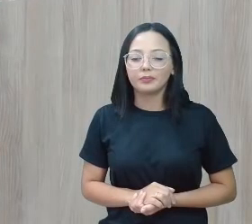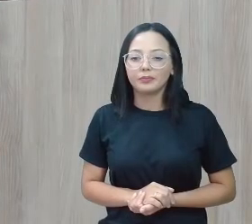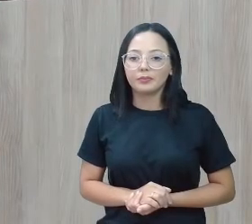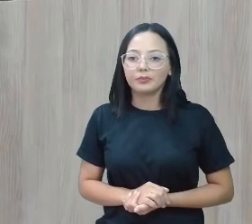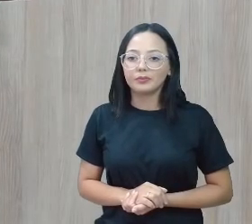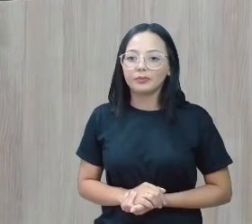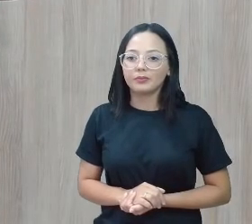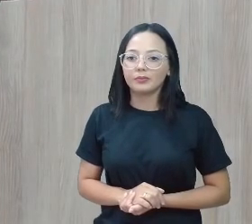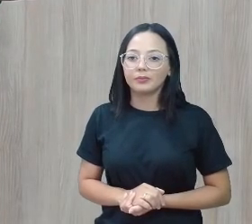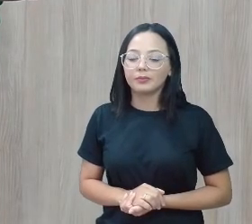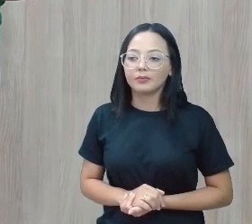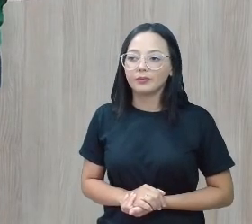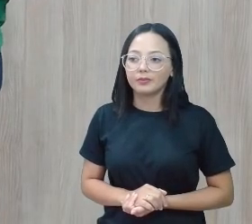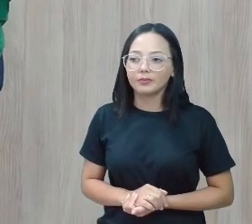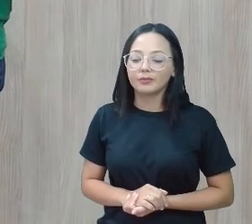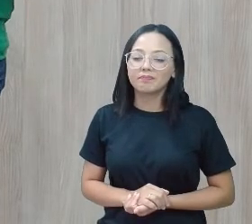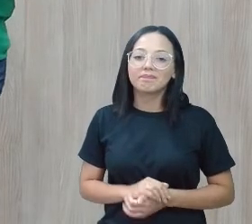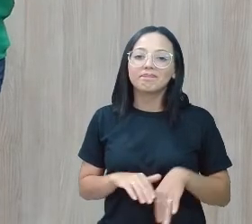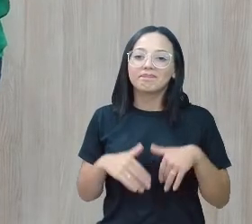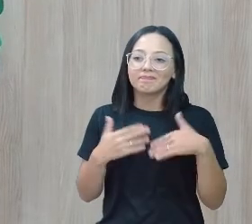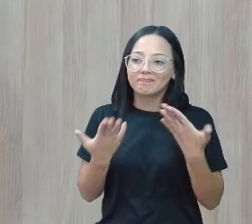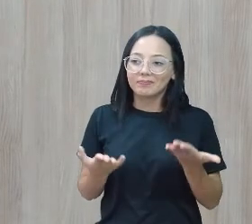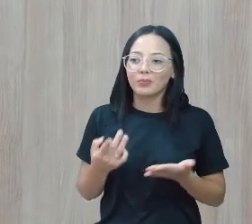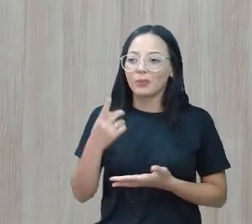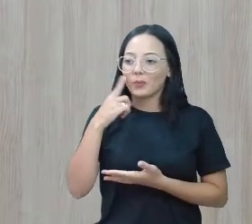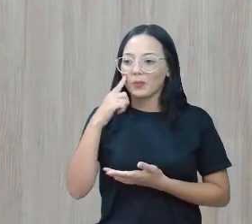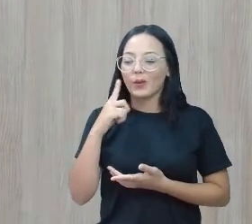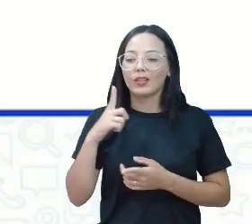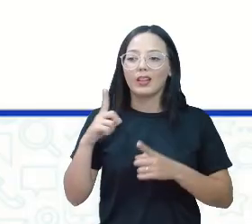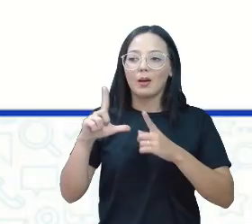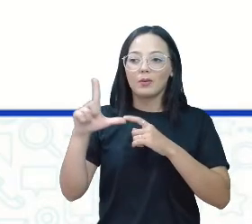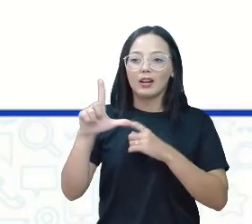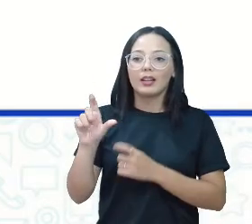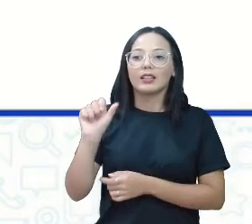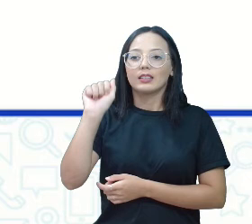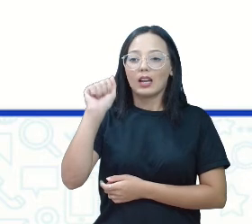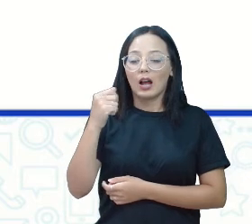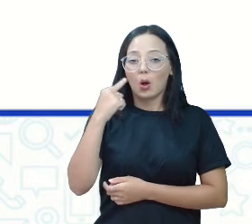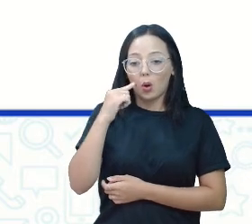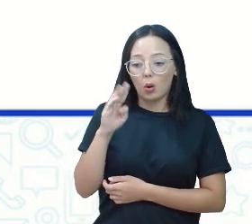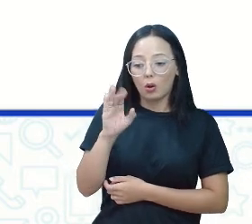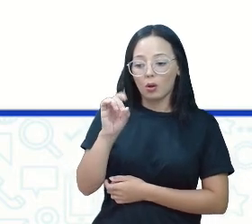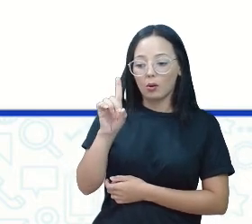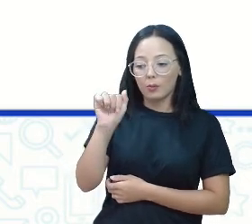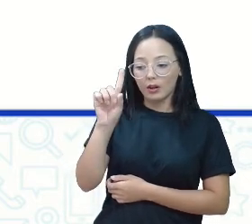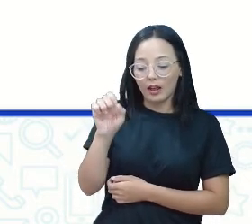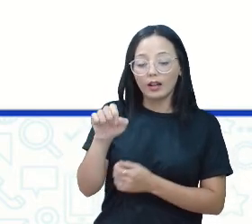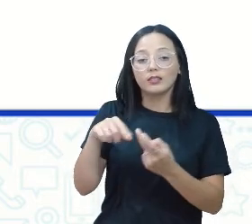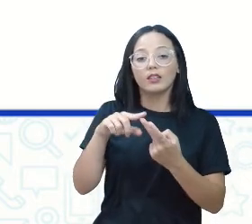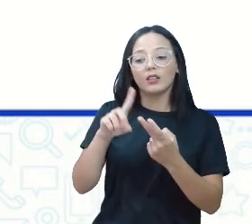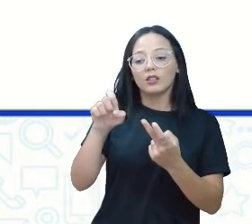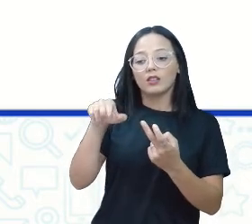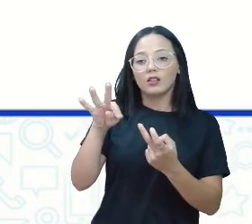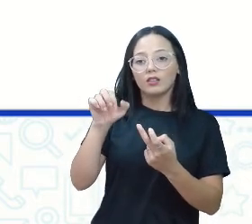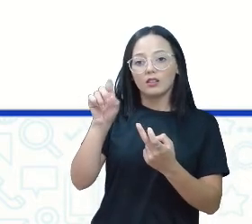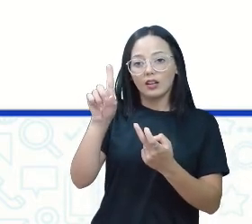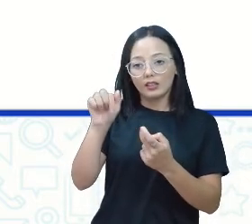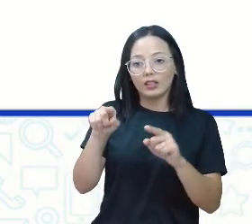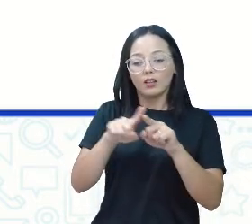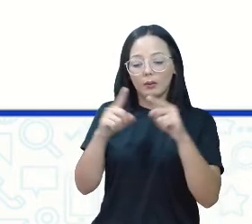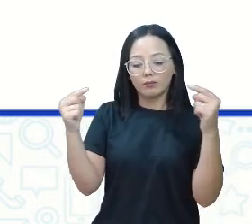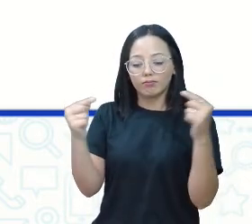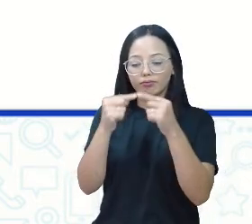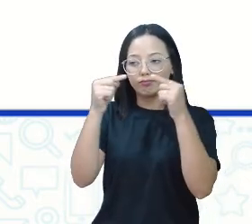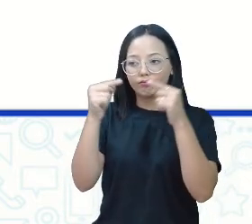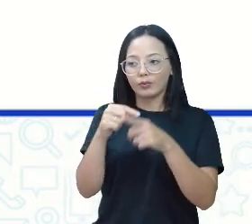pessoal? Então, nós temos a letra A. Percebam aí, boiada, dentada, pincelada,